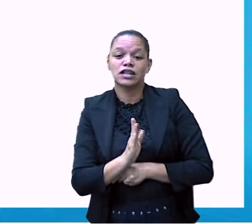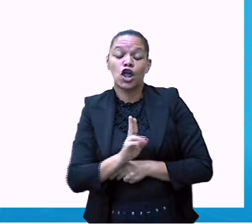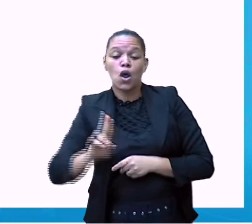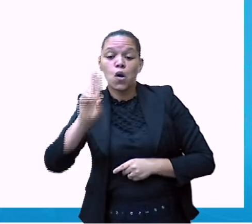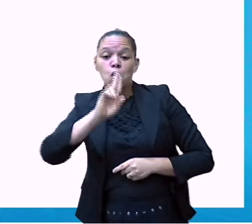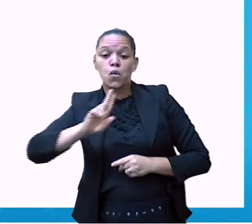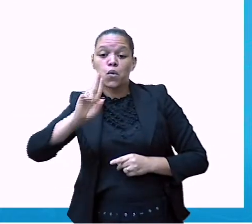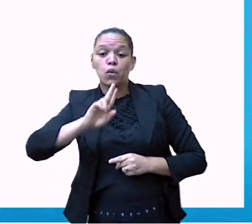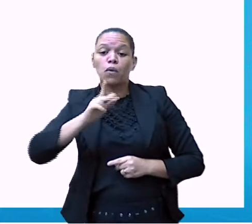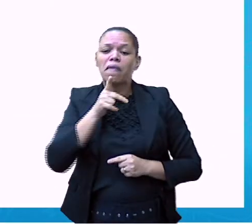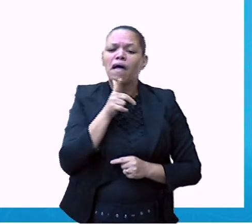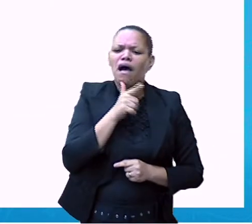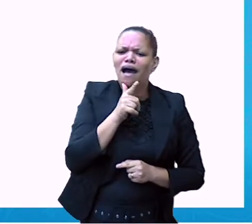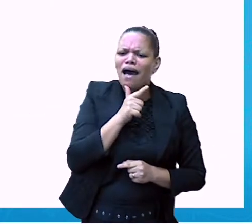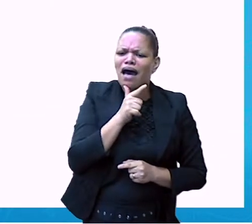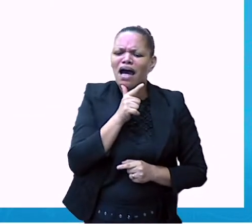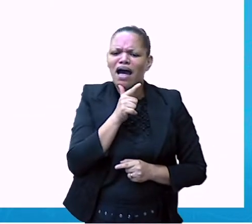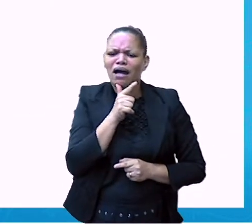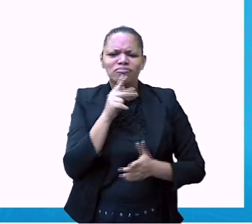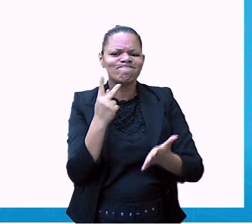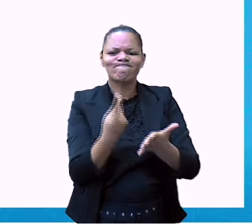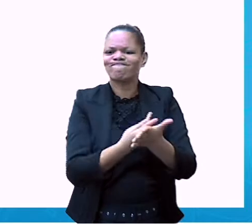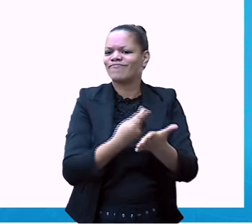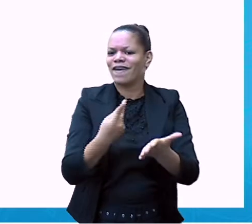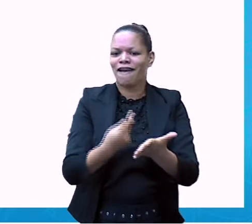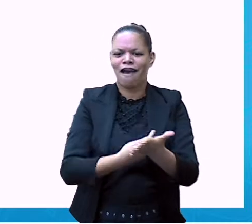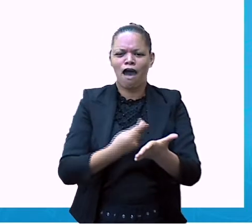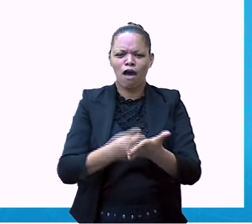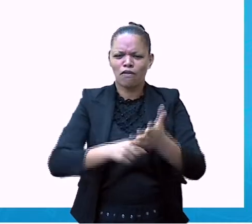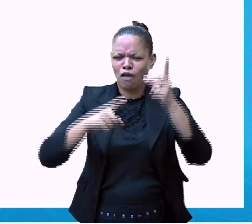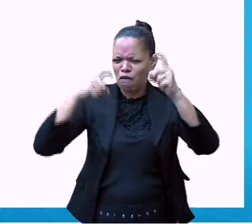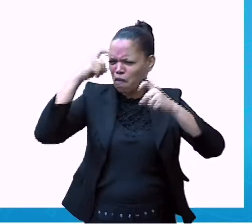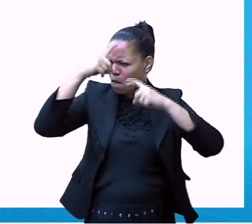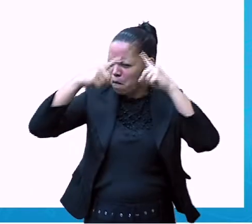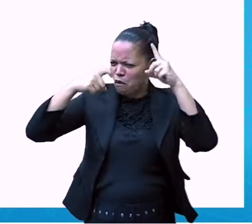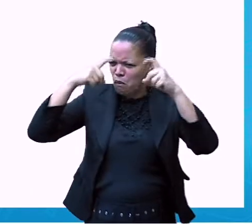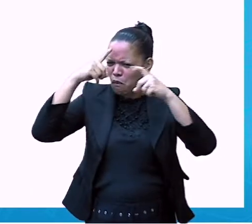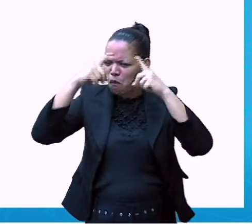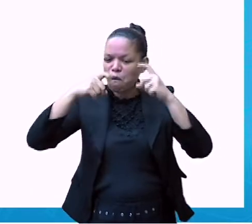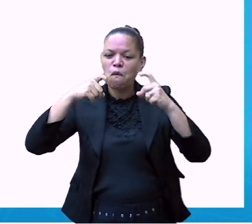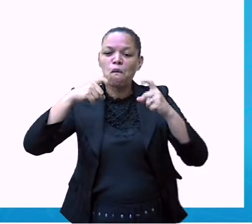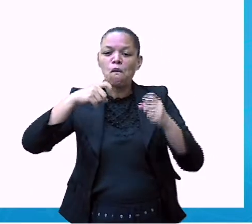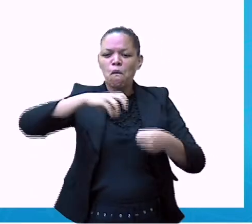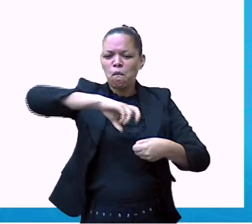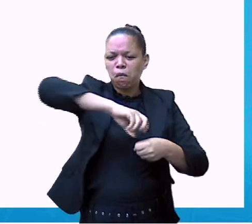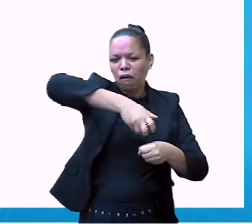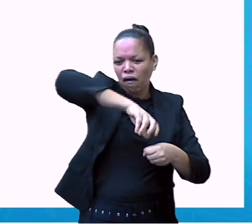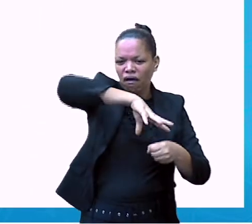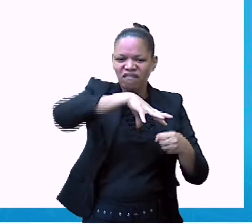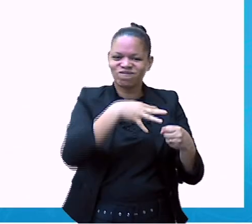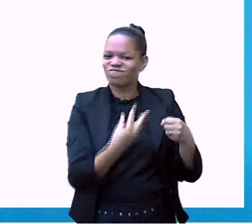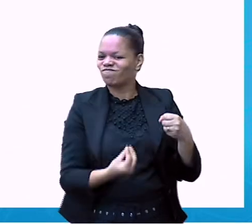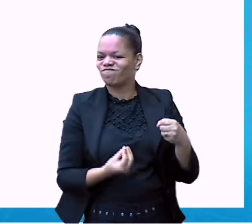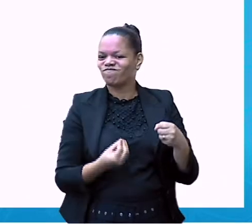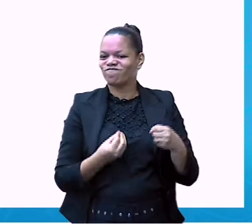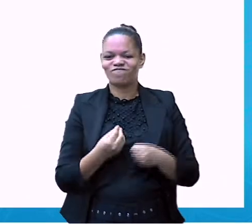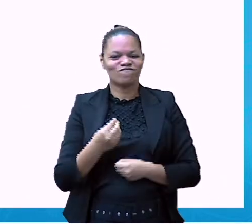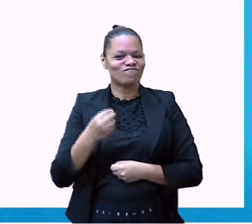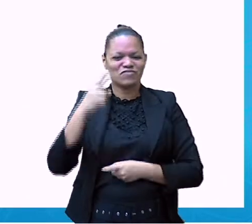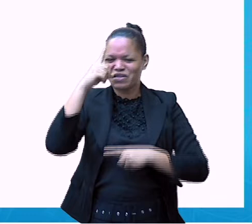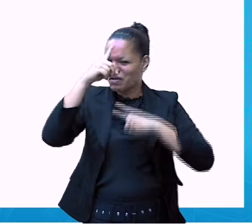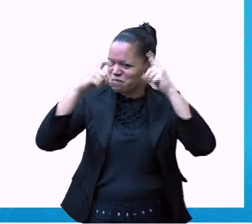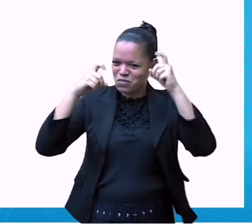desenfreadamente sem se preocupar em economizá-la. Há 5 anos, em outro